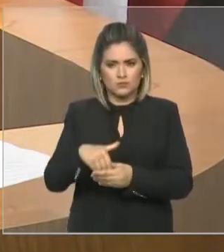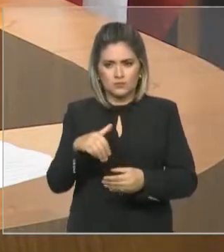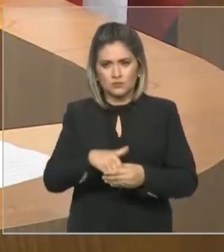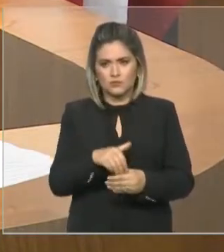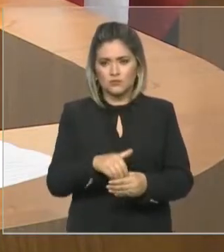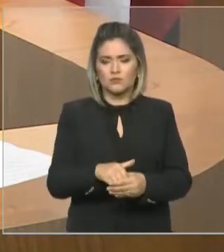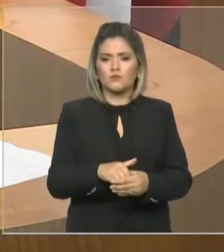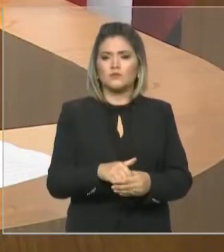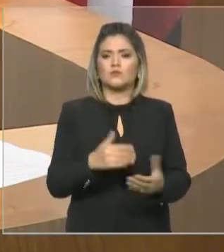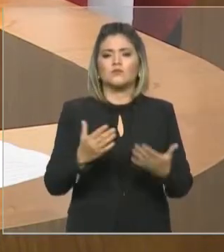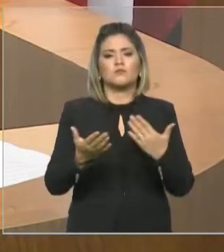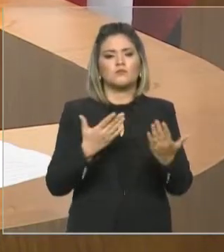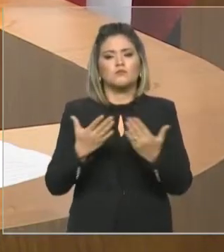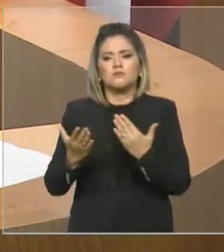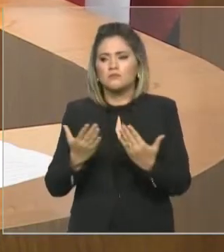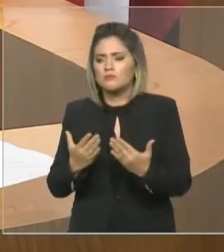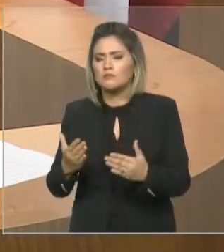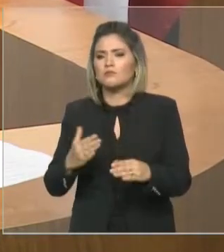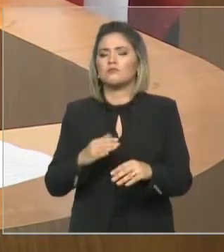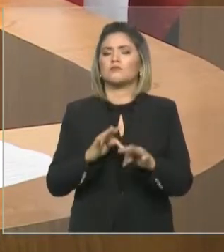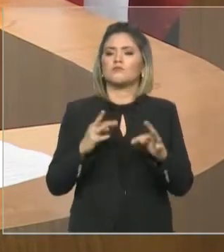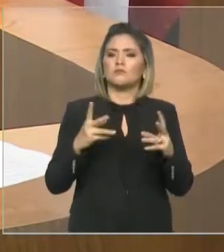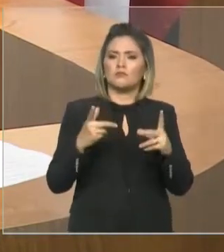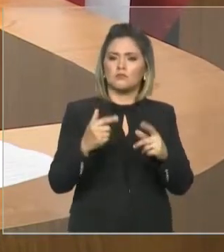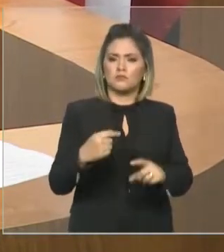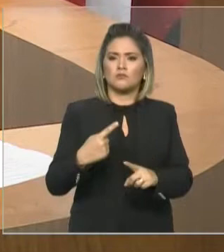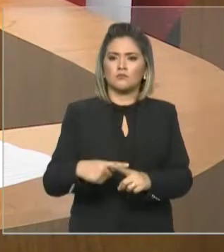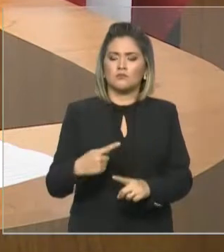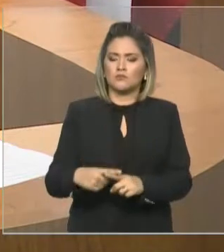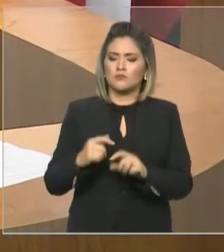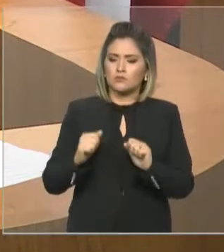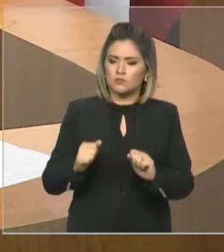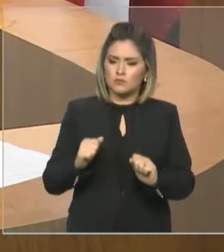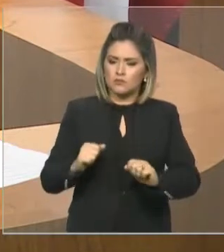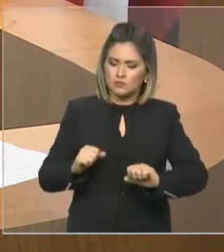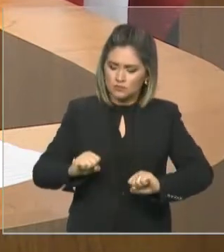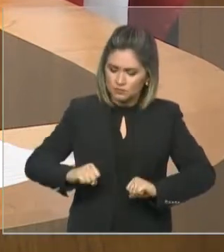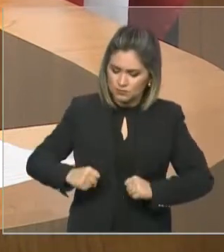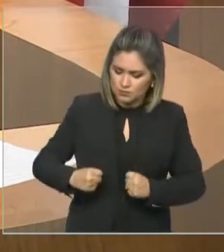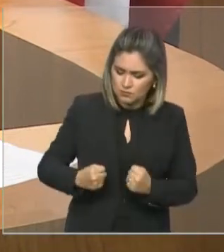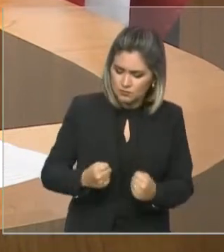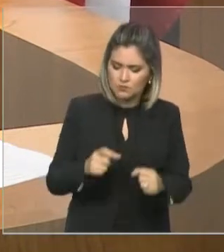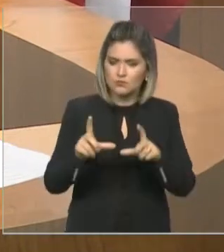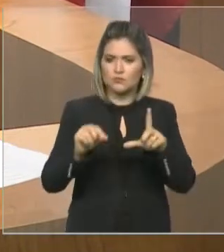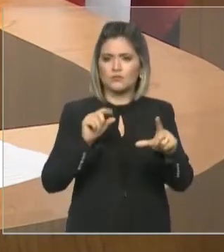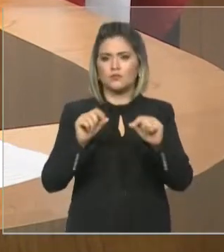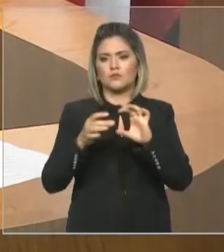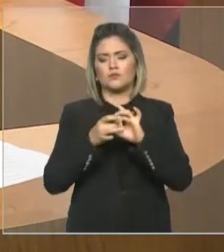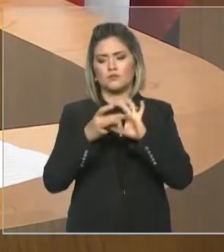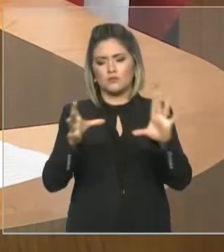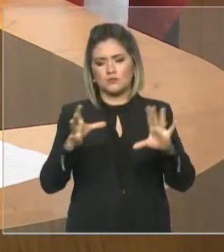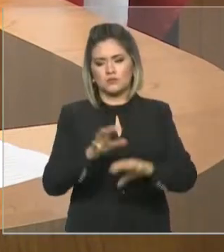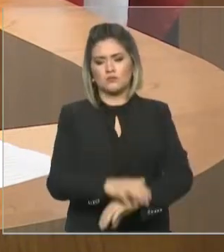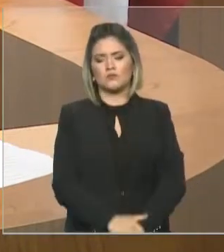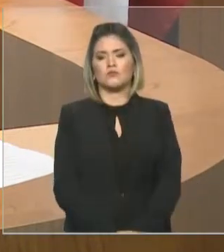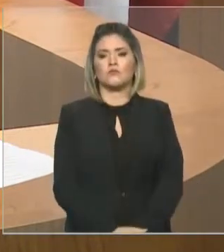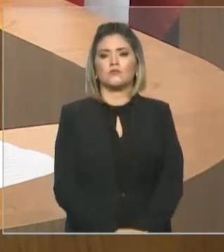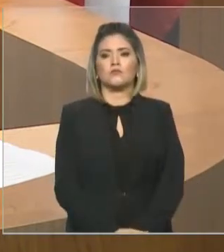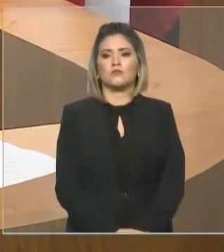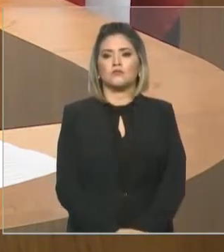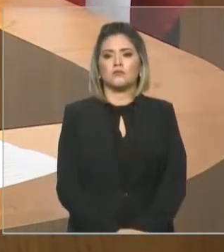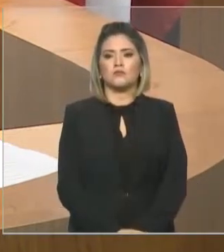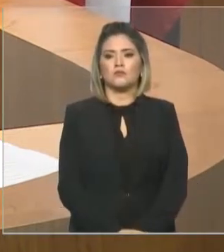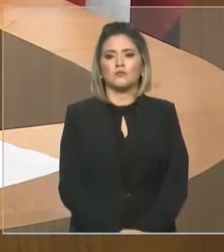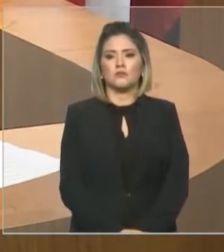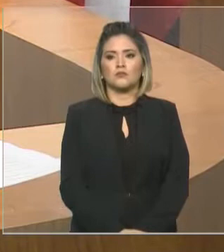todos, para que cada vez mais possamos fortalecer a nossa democracia. Estimados colegas,